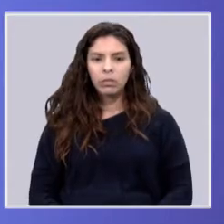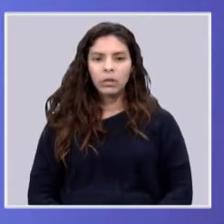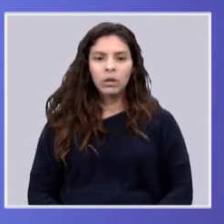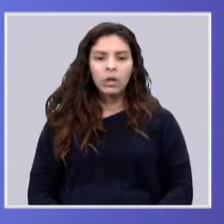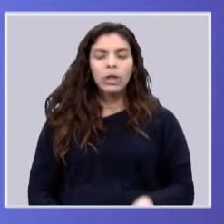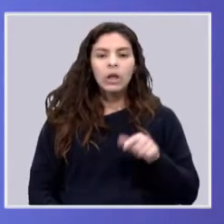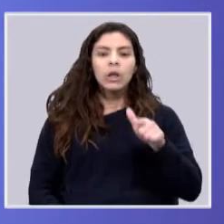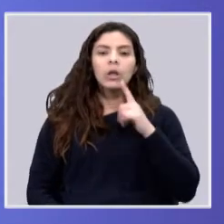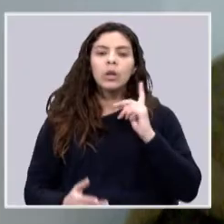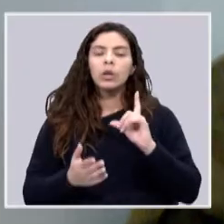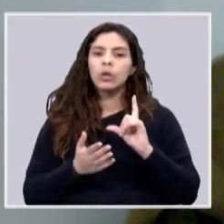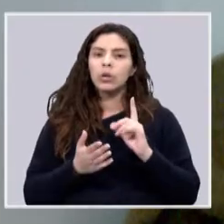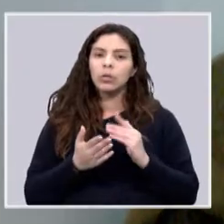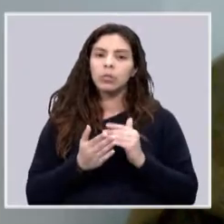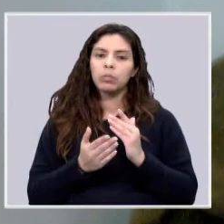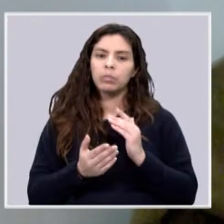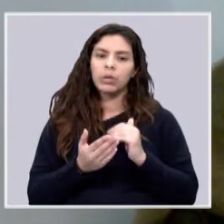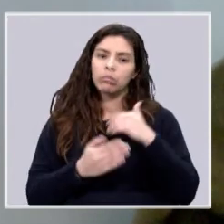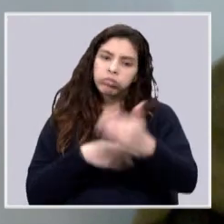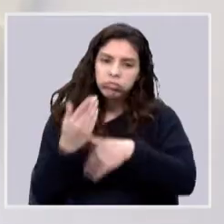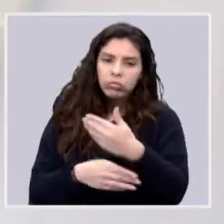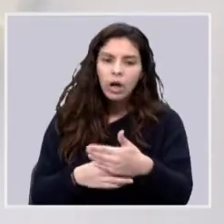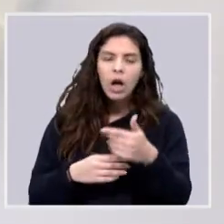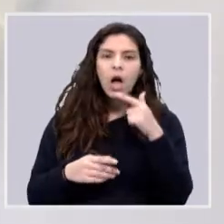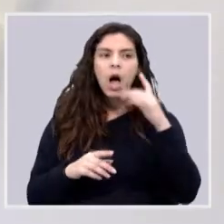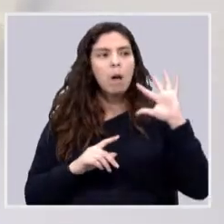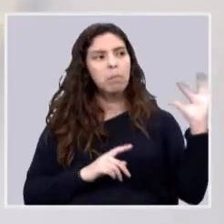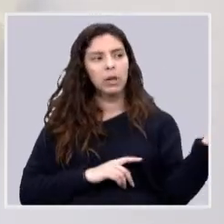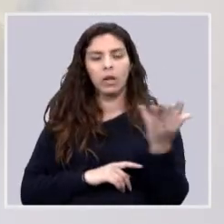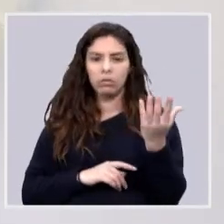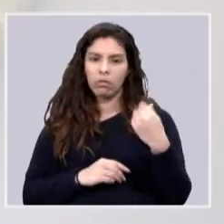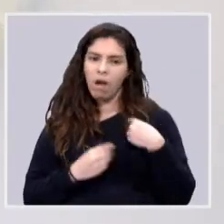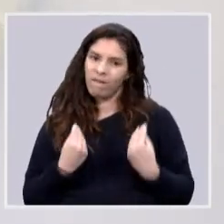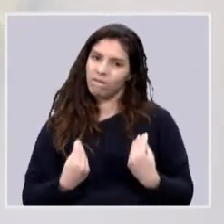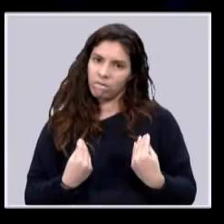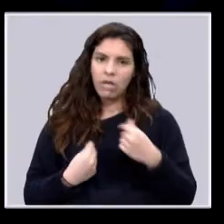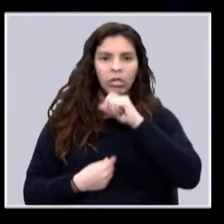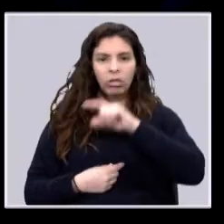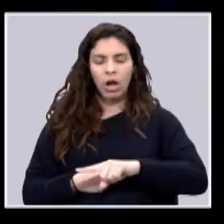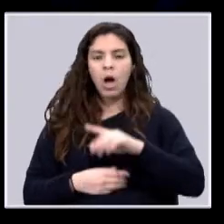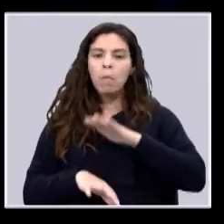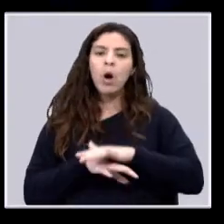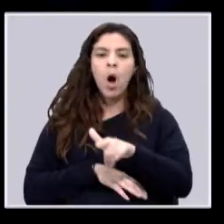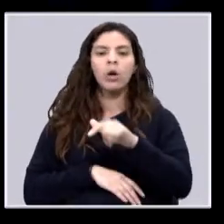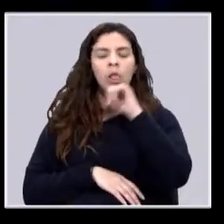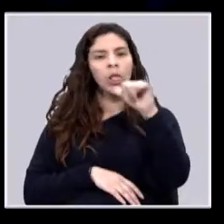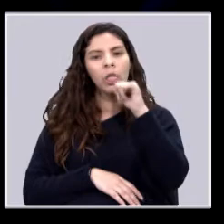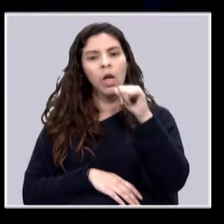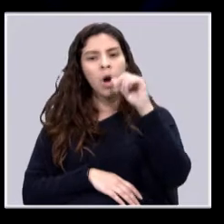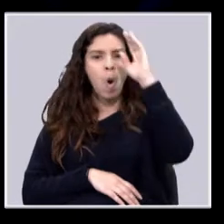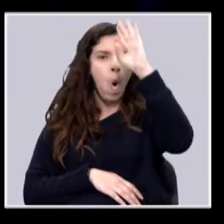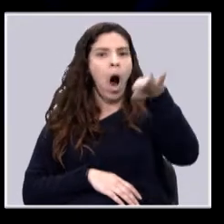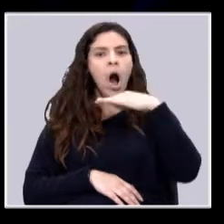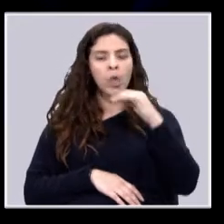Todo este processo de apresentar as nossas perspectivas num ambiente que no fundo nos dá conforto. Daí eu ter também utilizado o